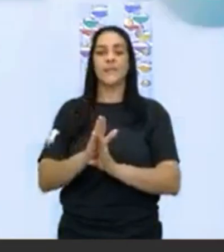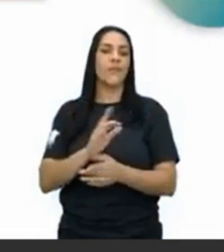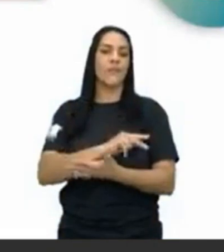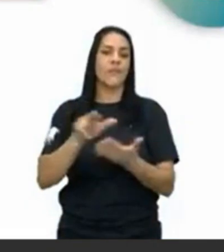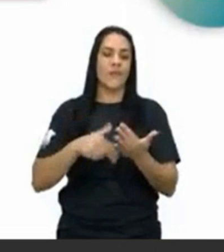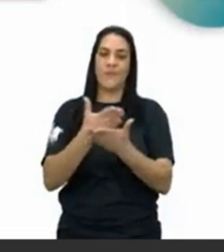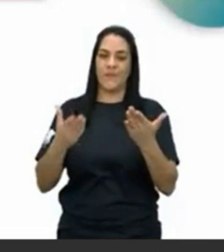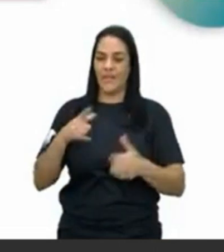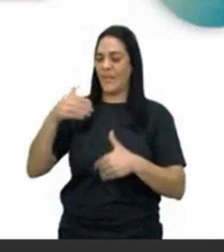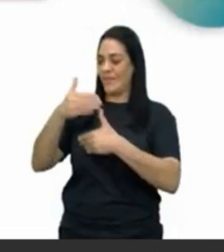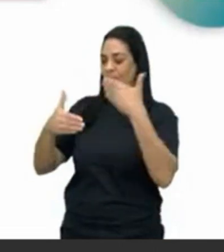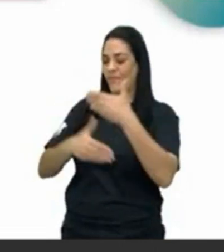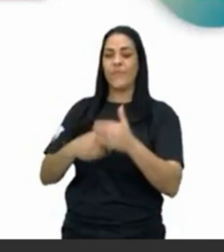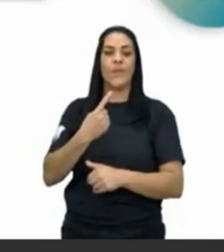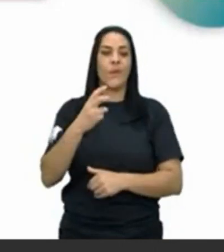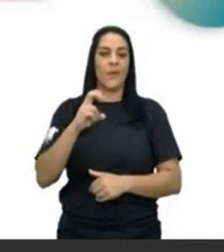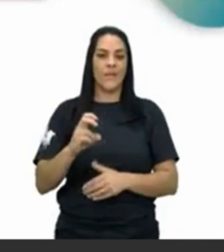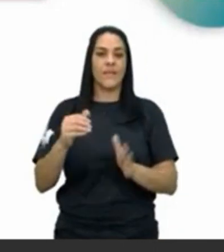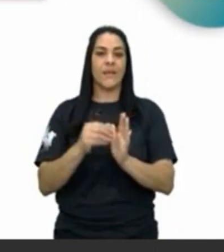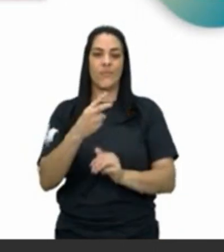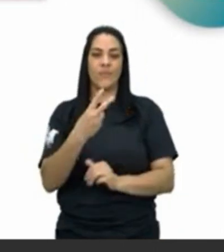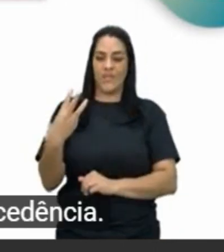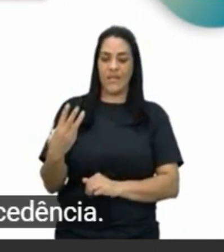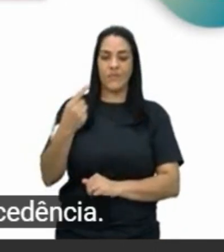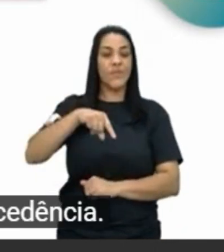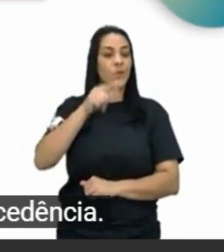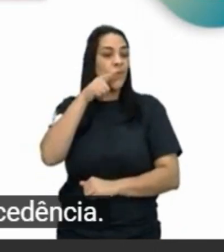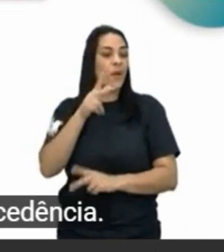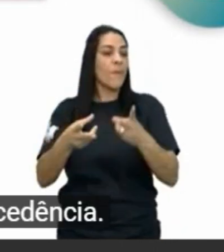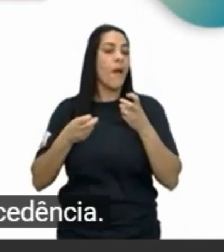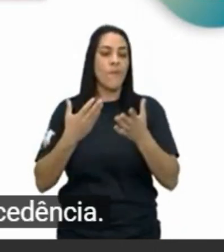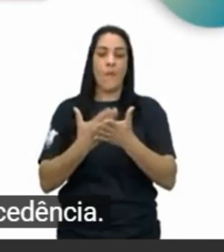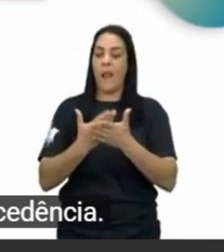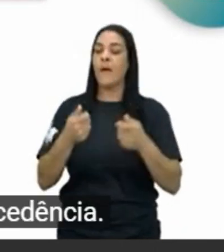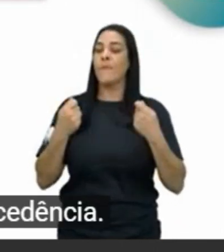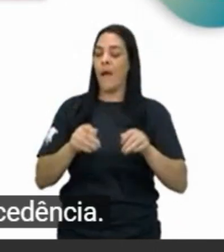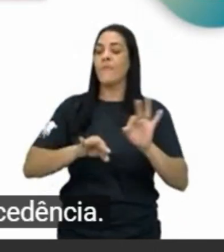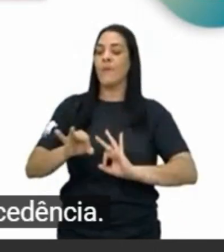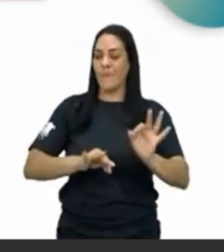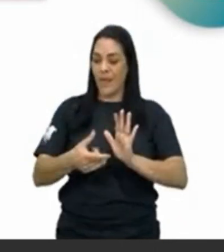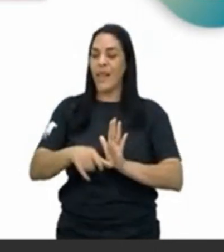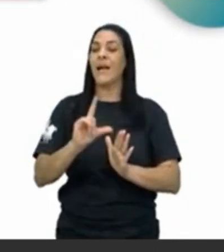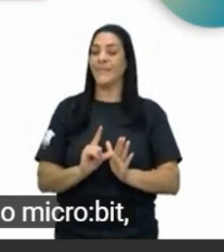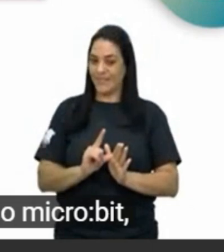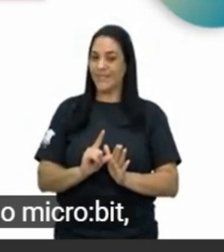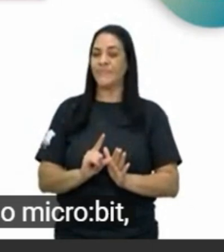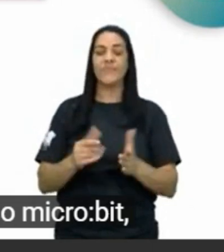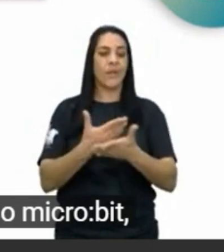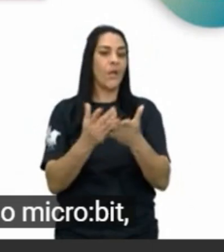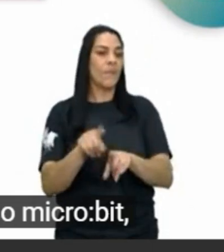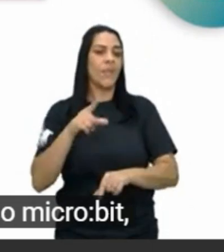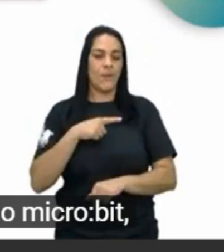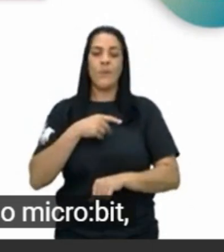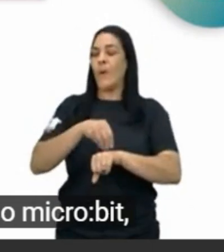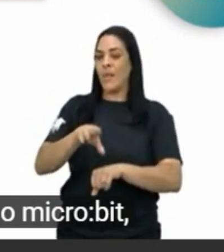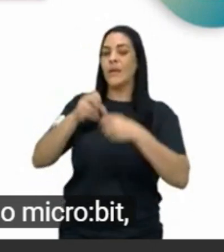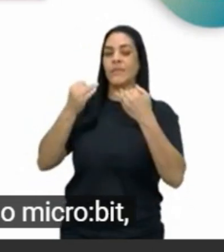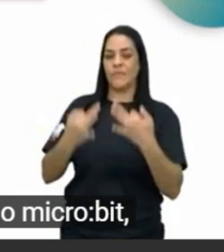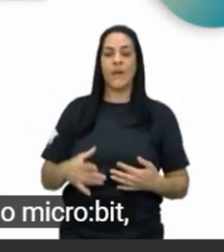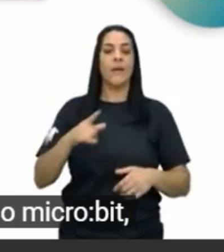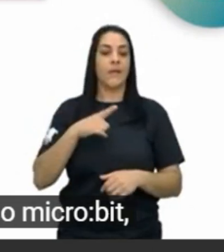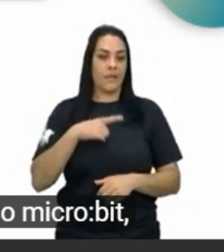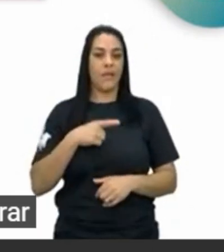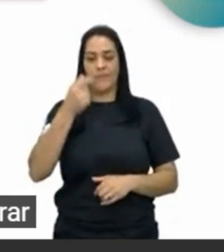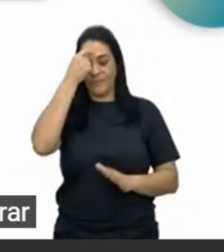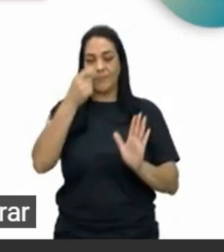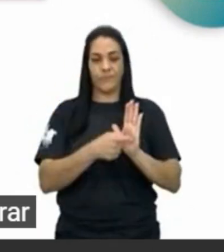aqui ao nosso slide, lá do 15 ao 23, você consegue ver que é uma aula que ela vai ter que ser planejada com antecedência, tá? Temos até algumas dicas falando que você